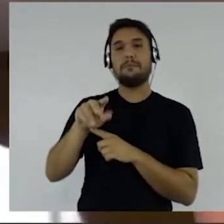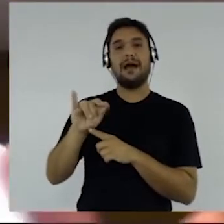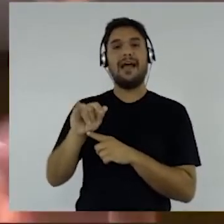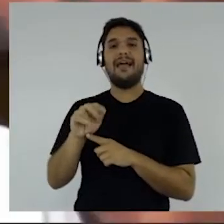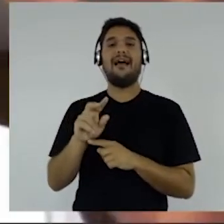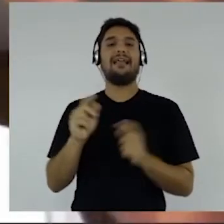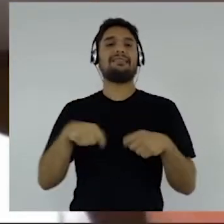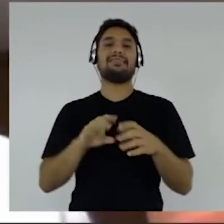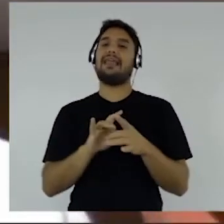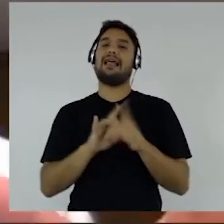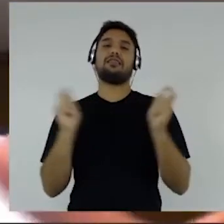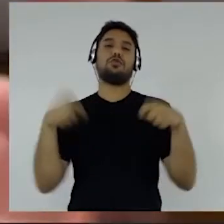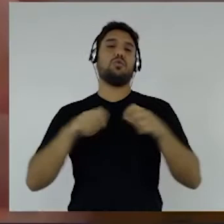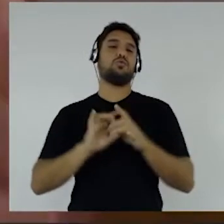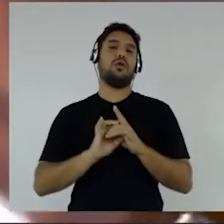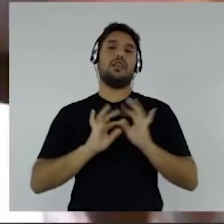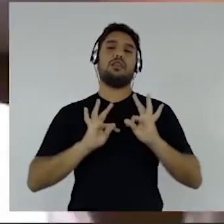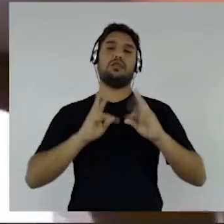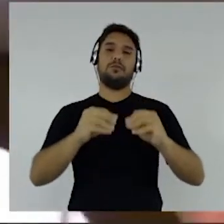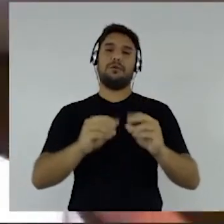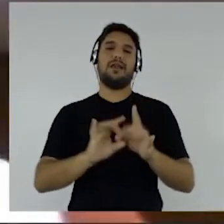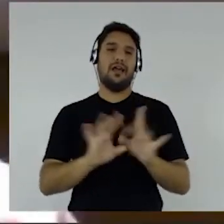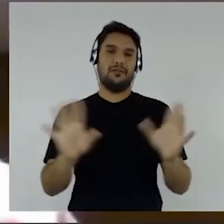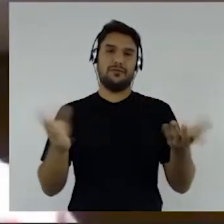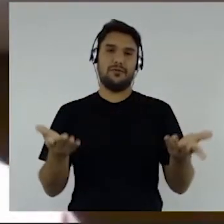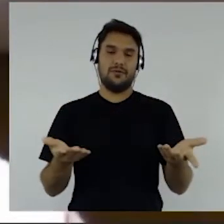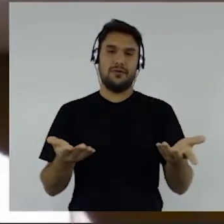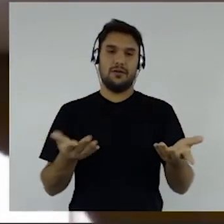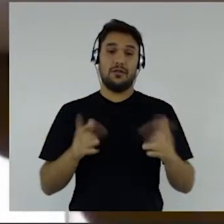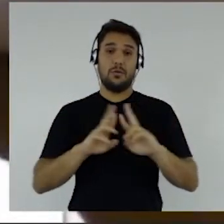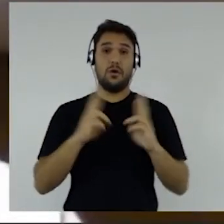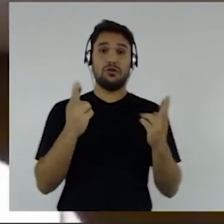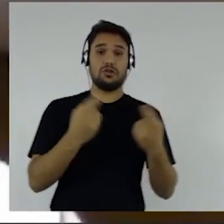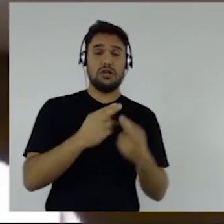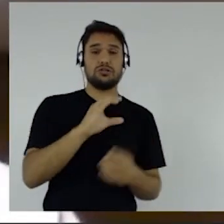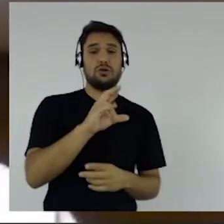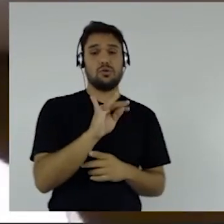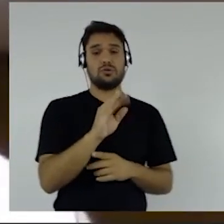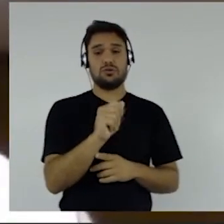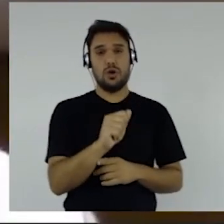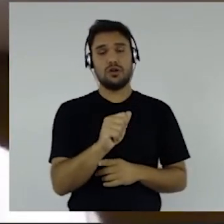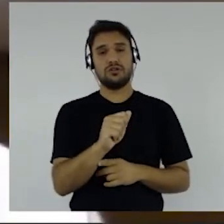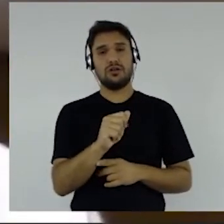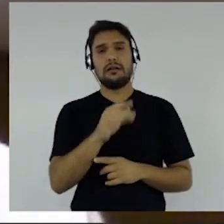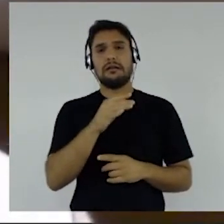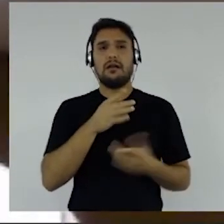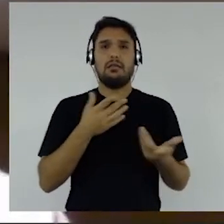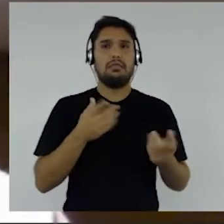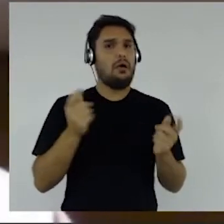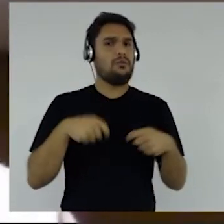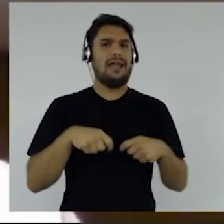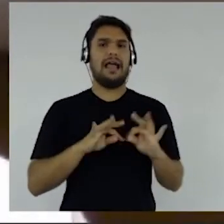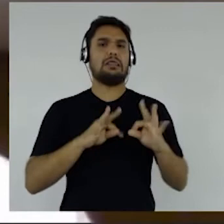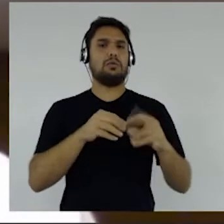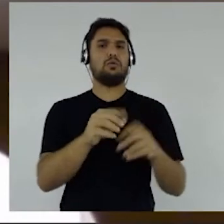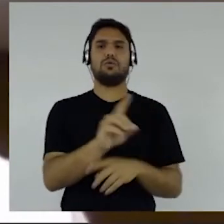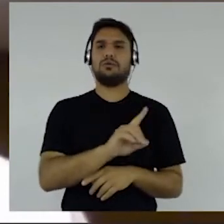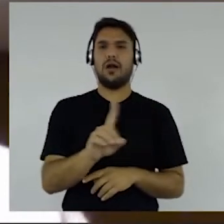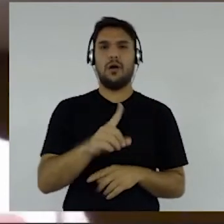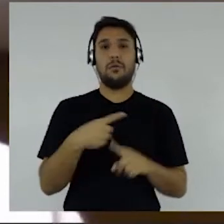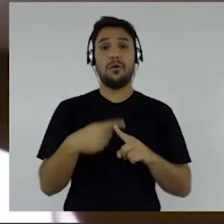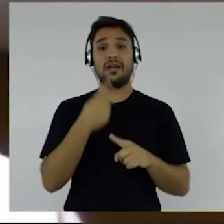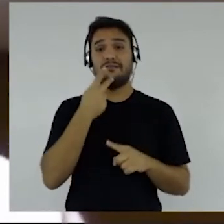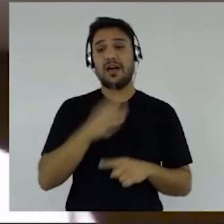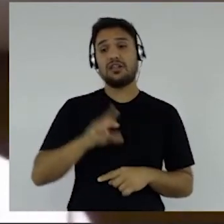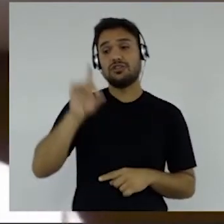Tudo, né, a música do Tim Maia, então, quer dizer, vale tudo numa audiência de custódia, sinceramente não vale tudo, porque a gente está falando de